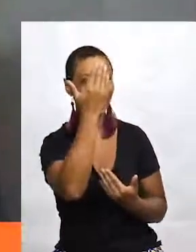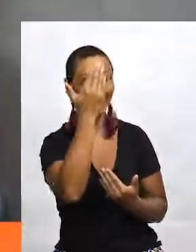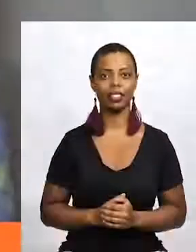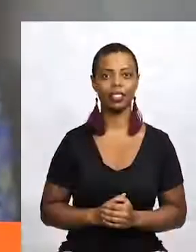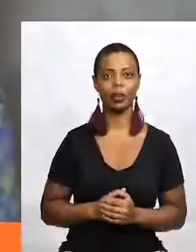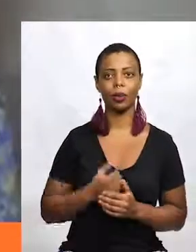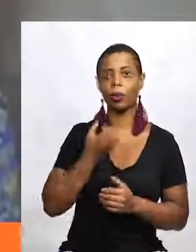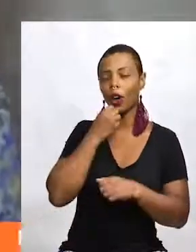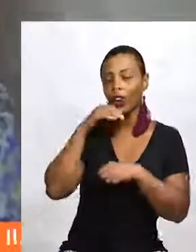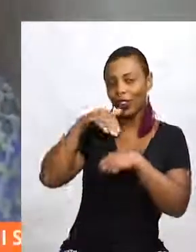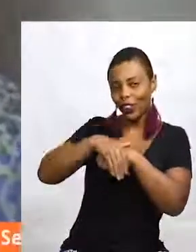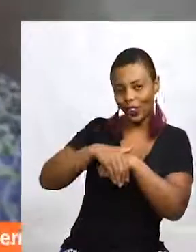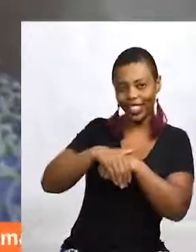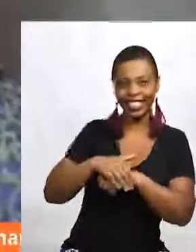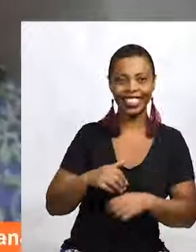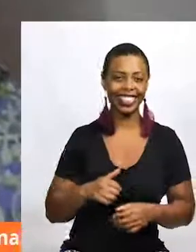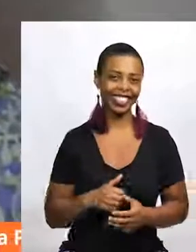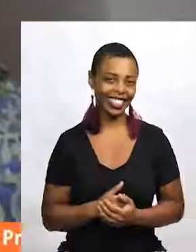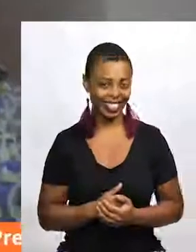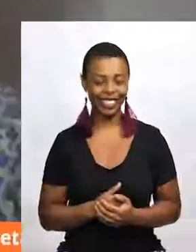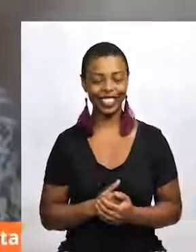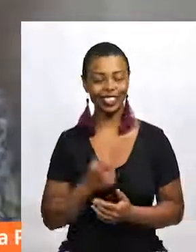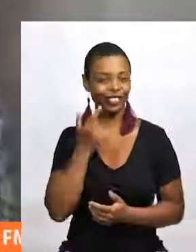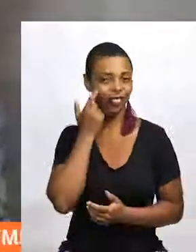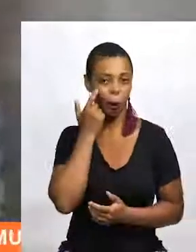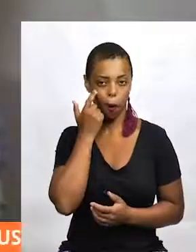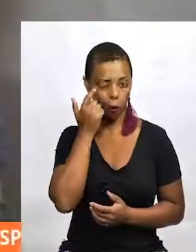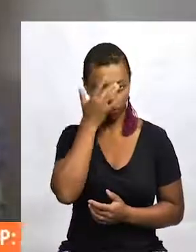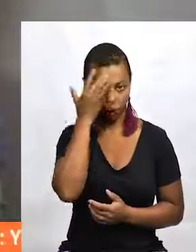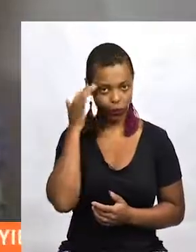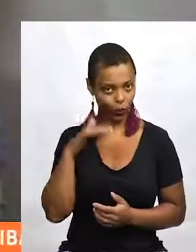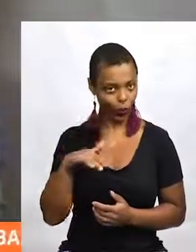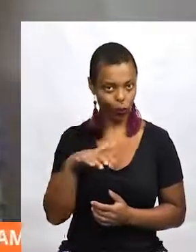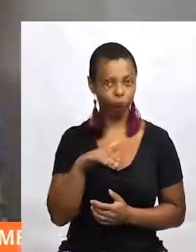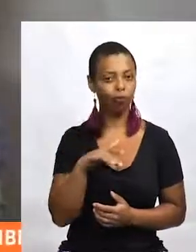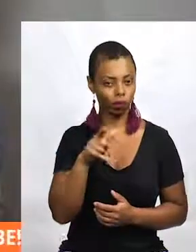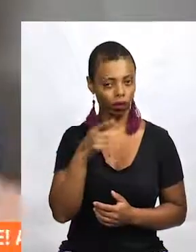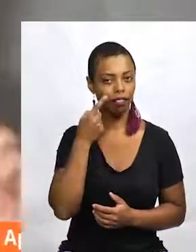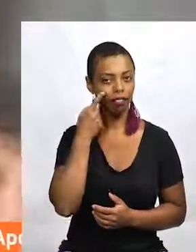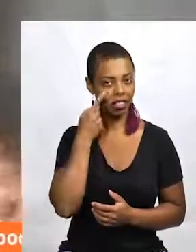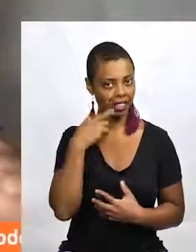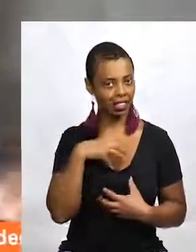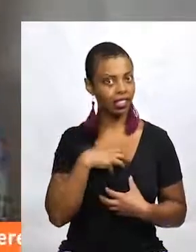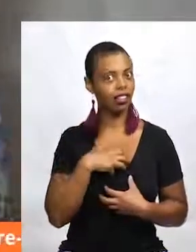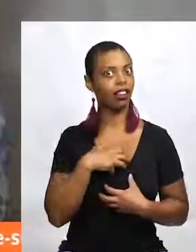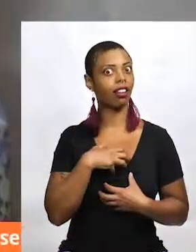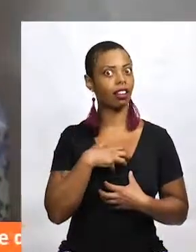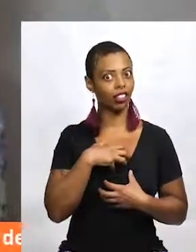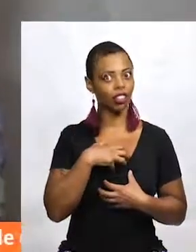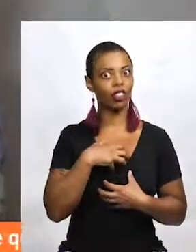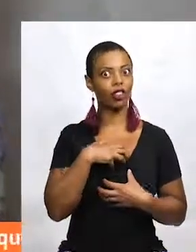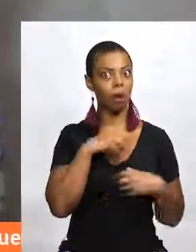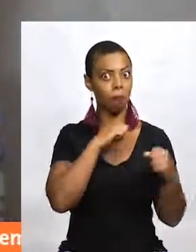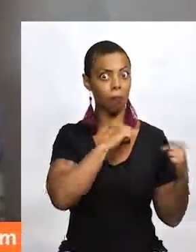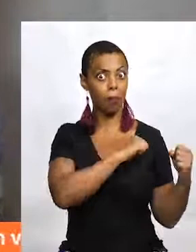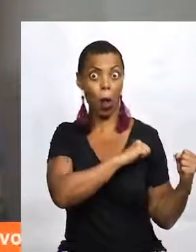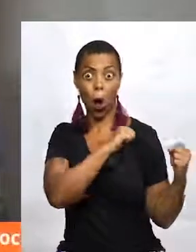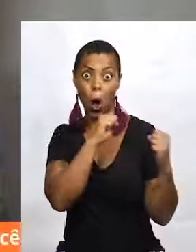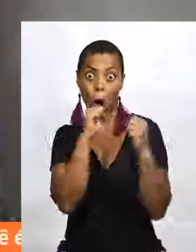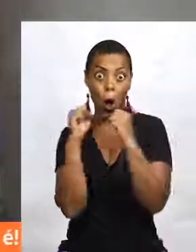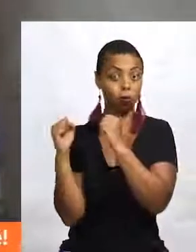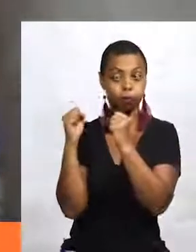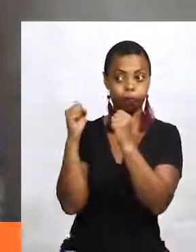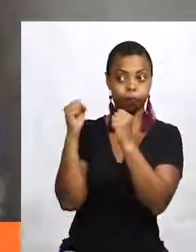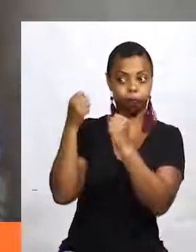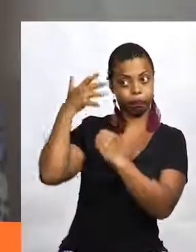Boa noite. Boa noite. Olha, pessoal, vocês viram aí, vocês sentiram, né? A potência que veio, mas agora